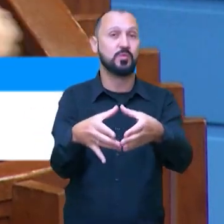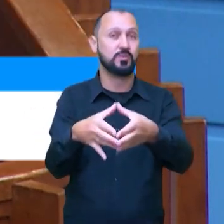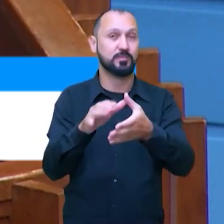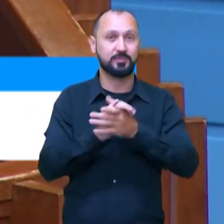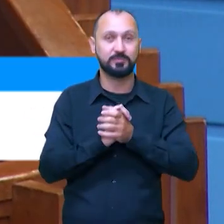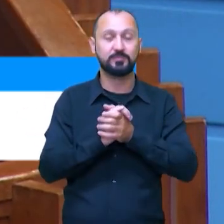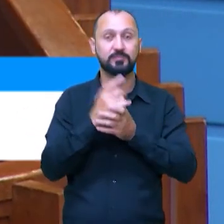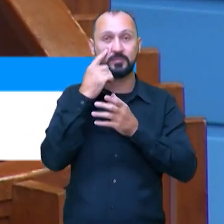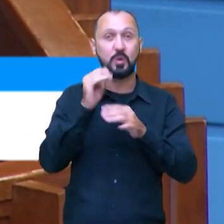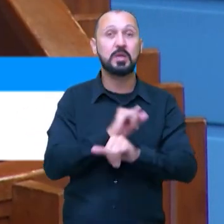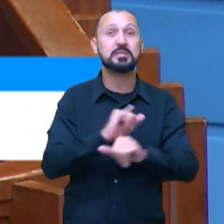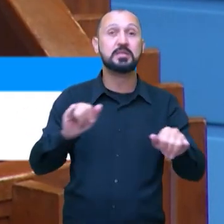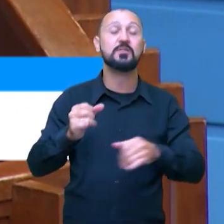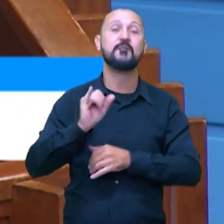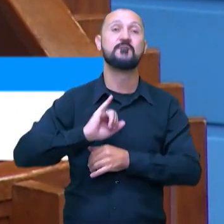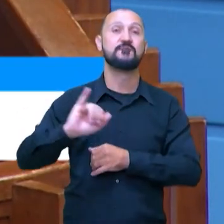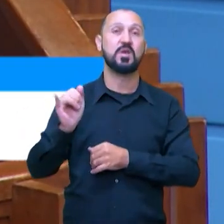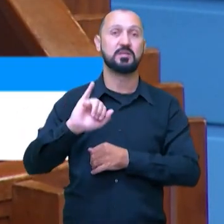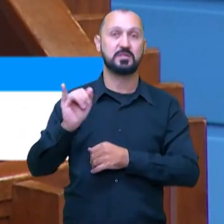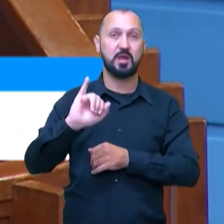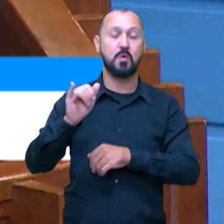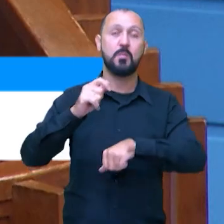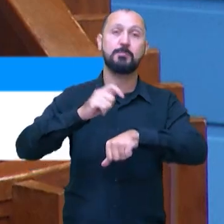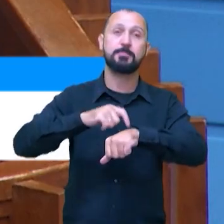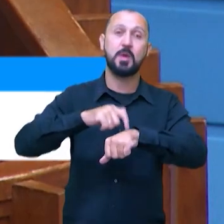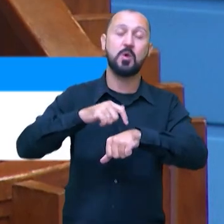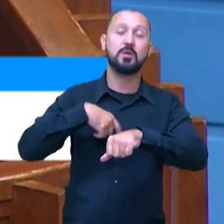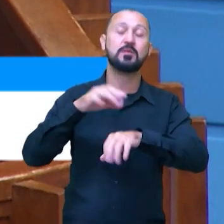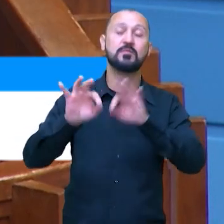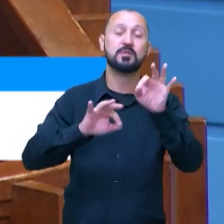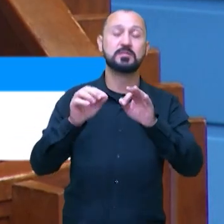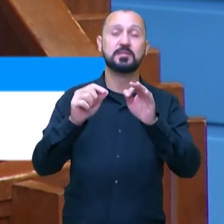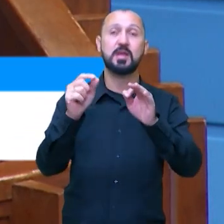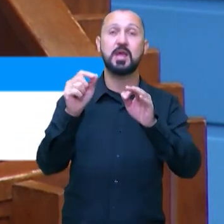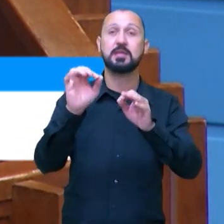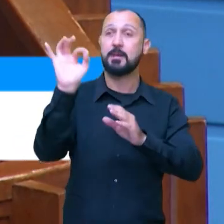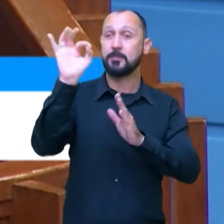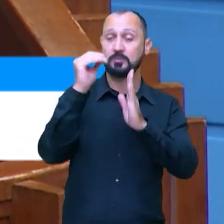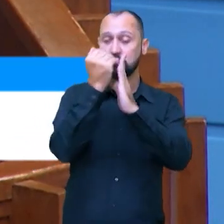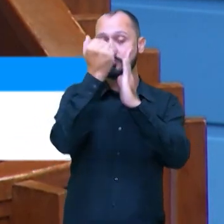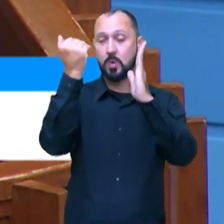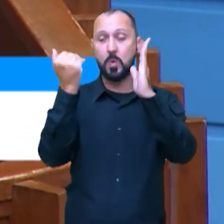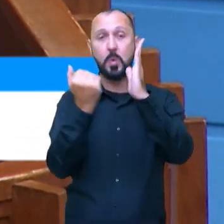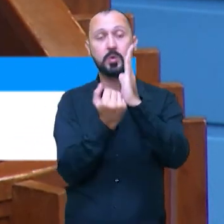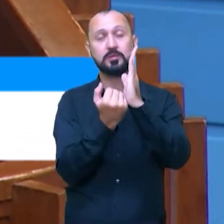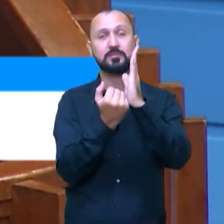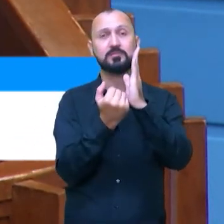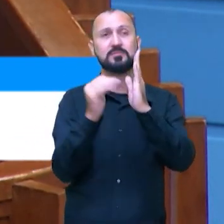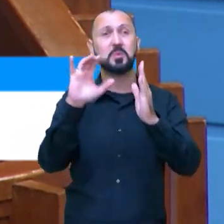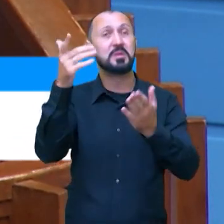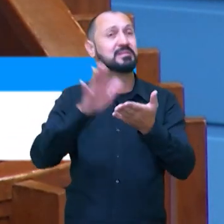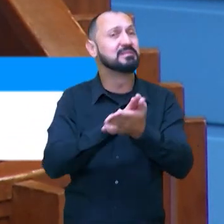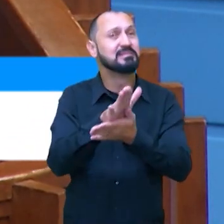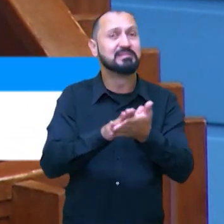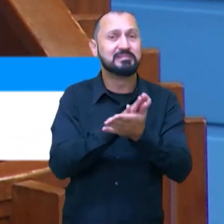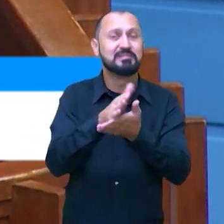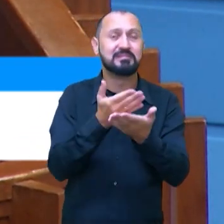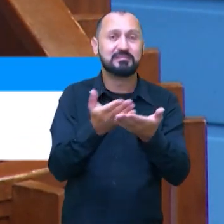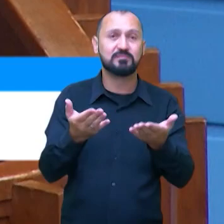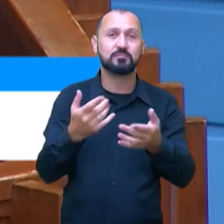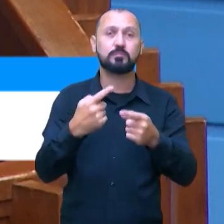ponta. Então, o incentivo fiscal, quando você simplesmente reduz a alíquota, não vai acontecer